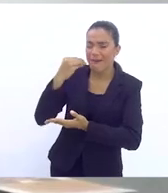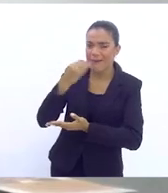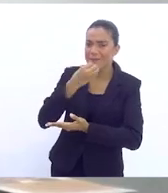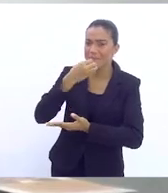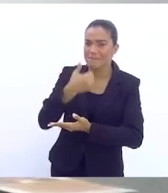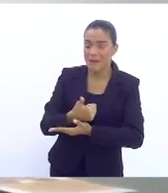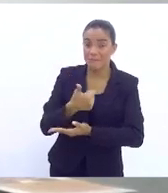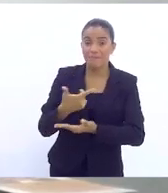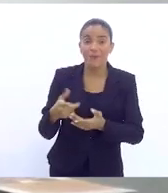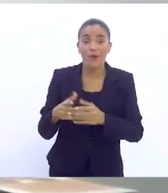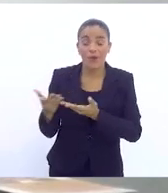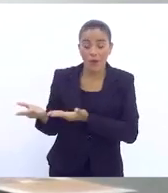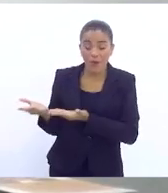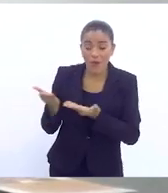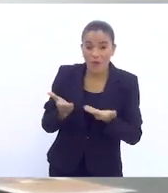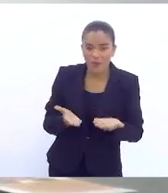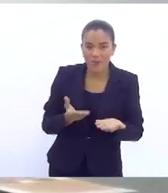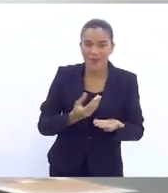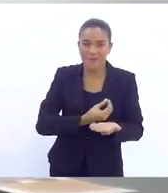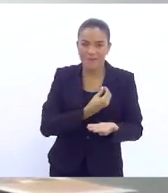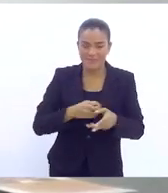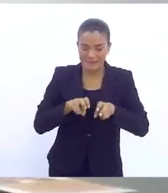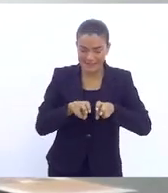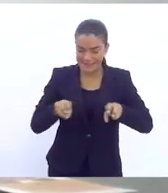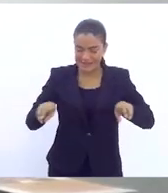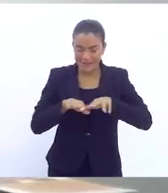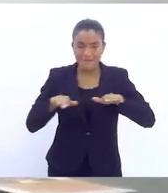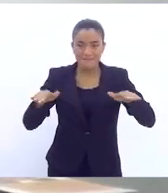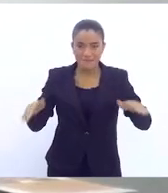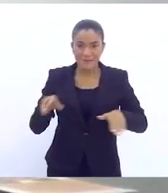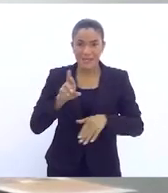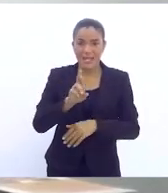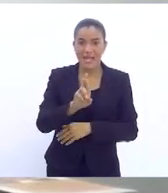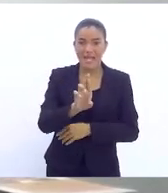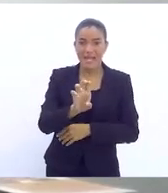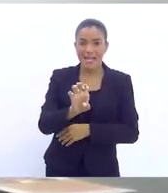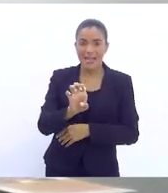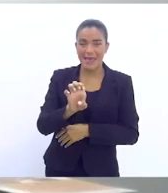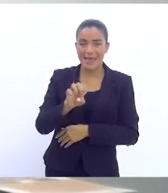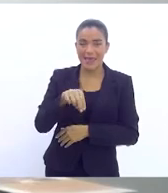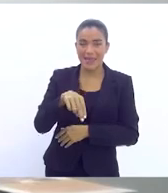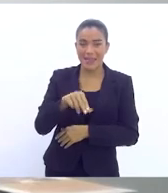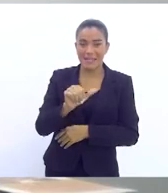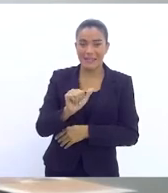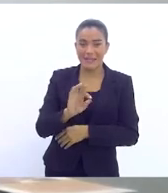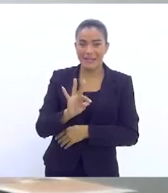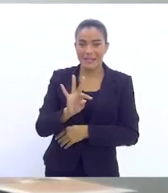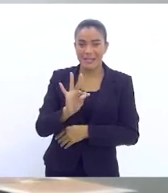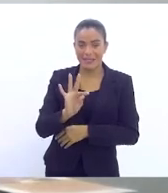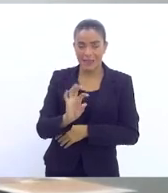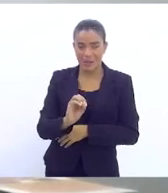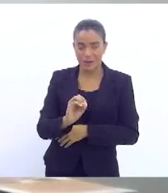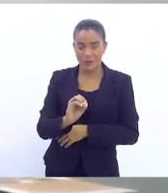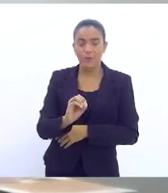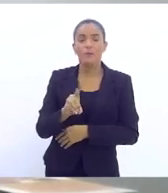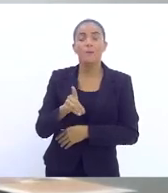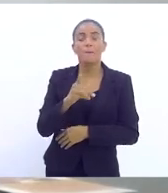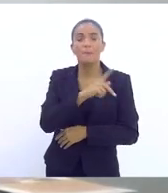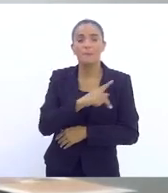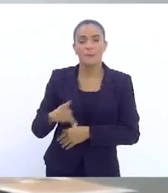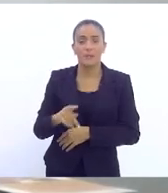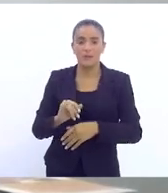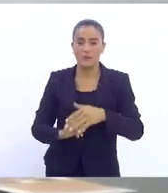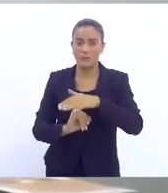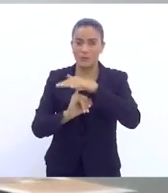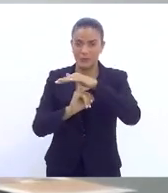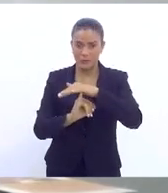convidar para estar conosco o Senhor Renato Jordão bucieri Presidente do Instituto Estadual